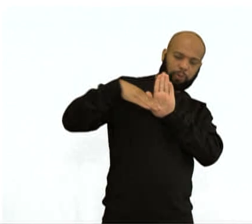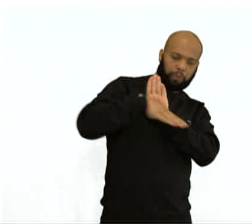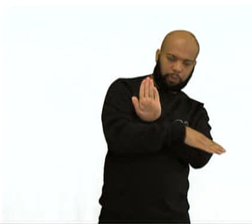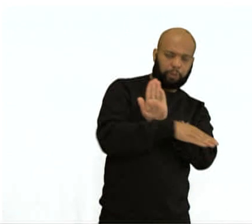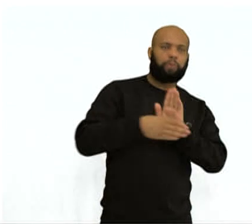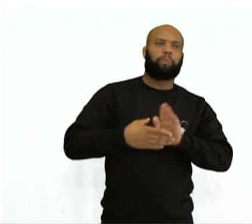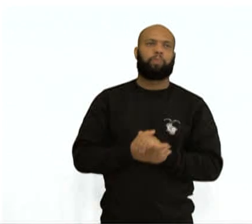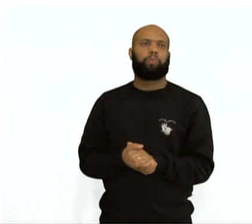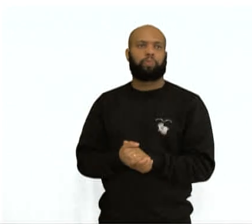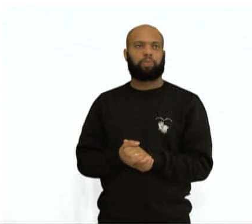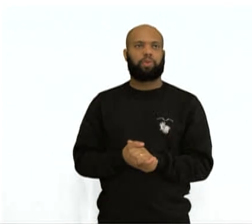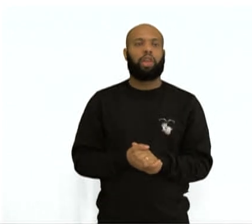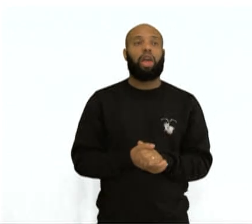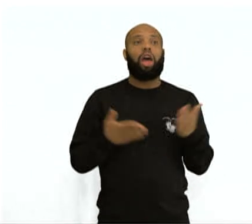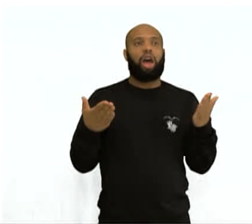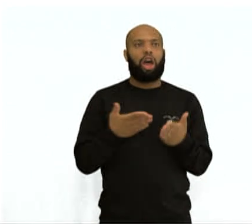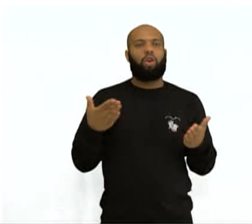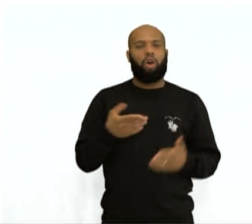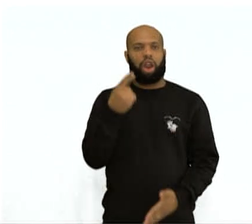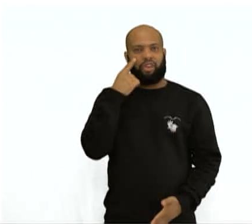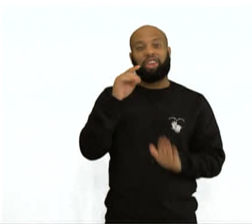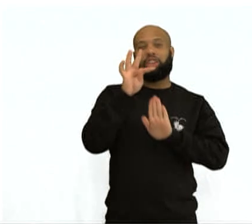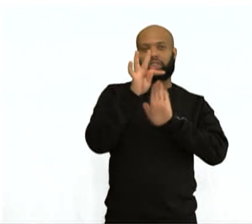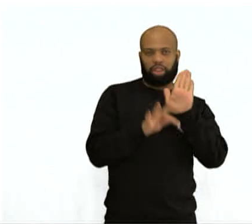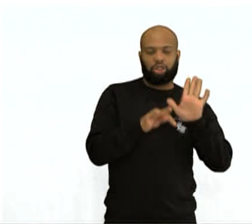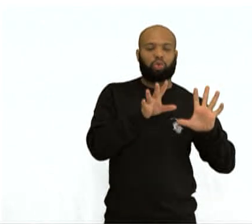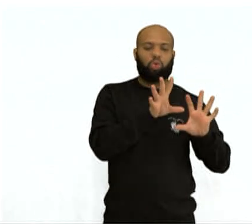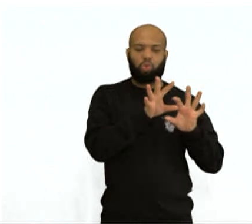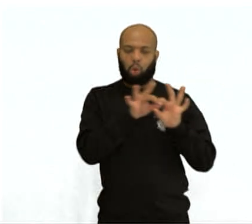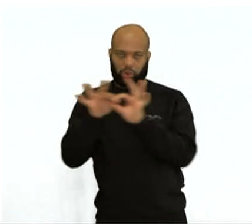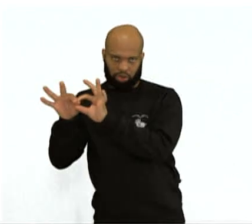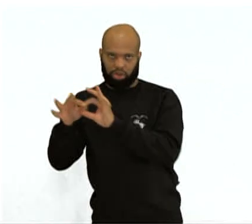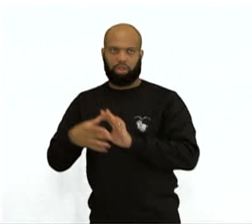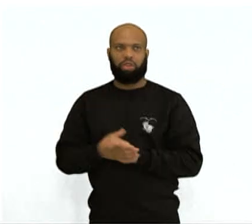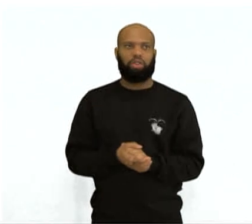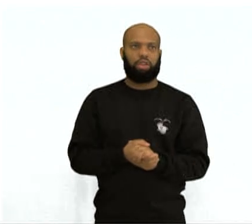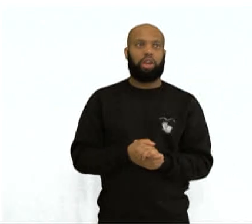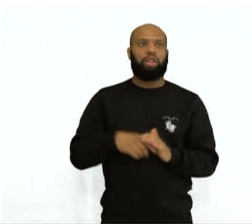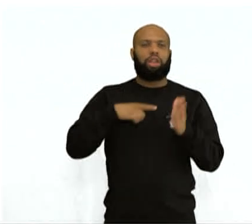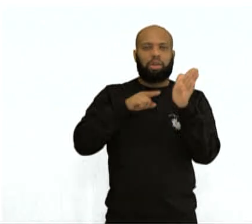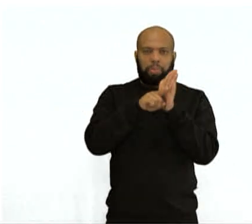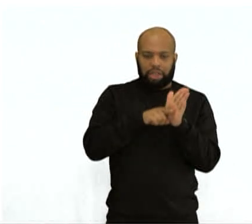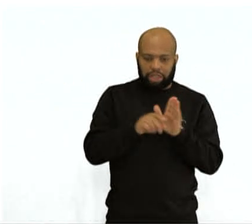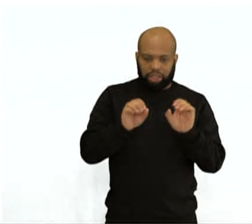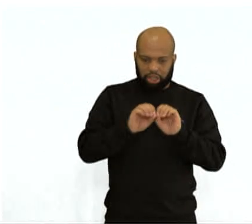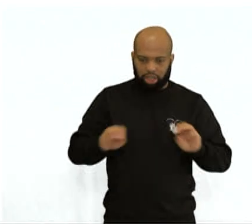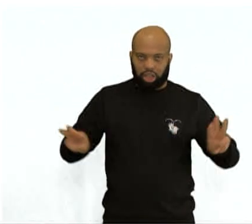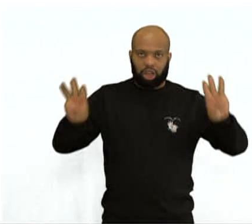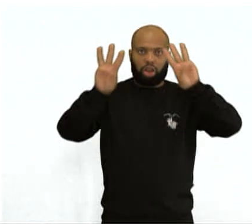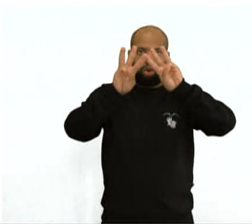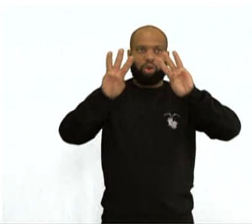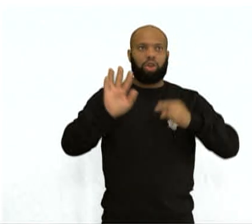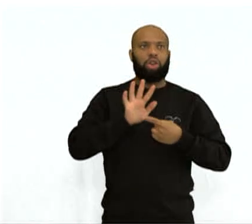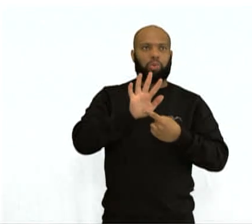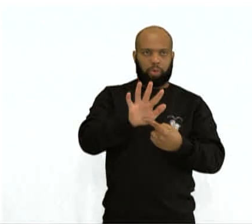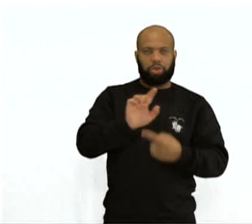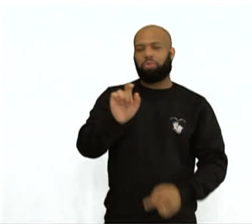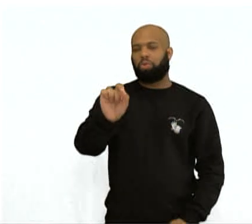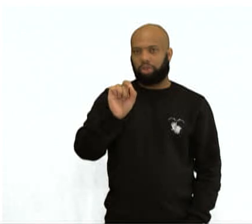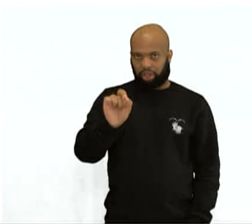Aí, contextualizando um pouquinho aqui com vocês, olha só, uma pesquisa da ONU estima